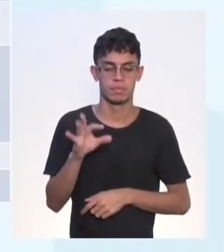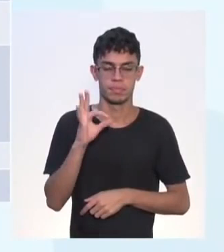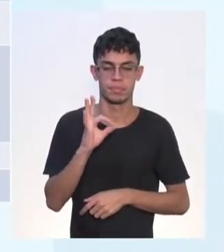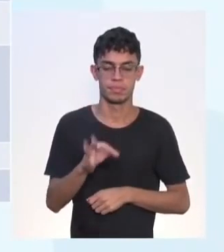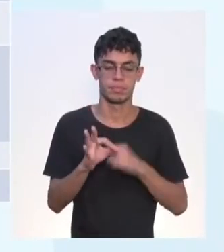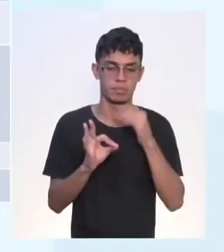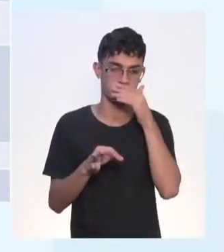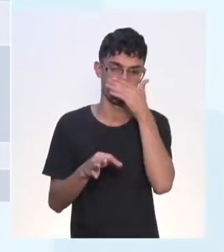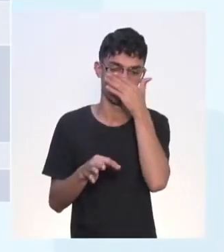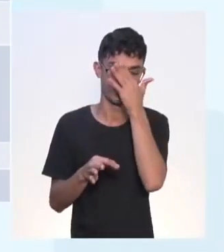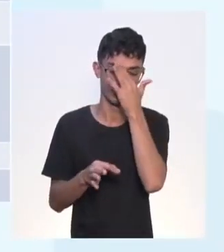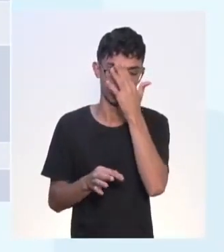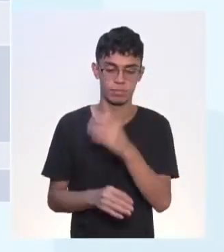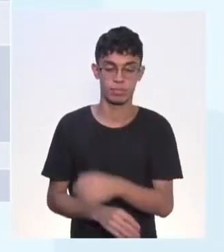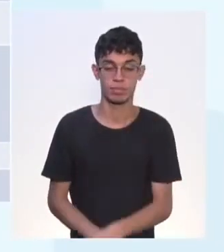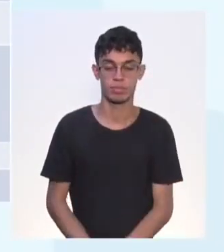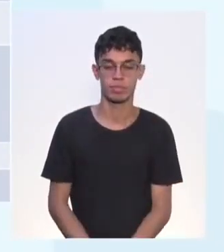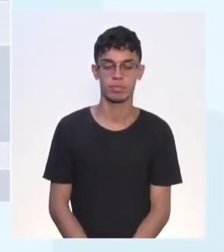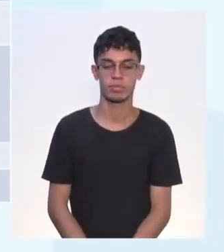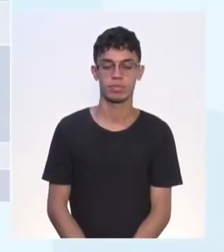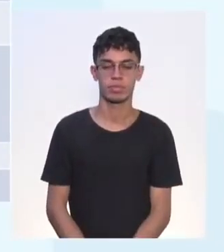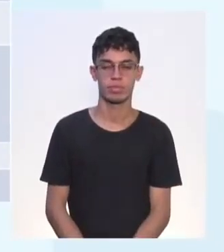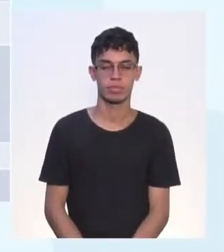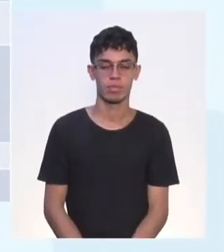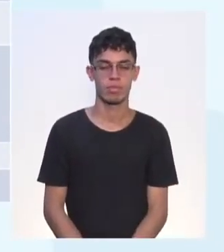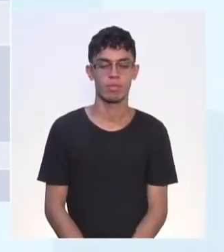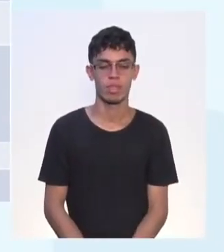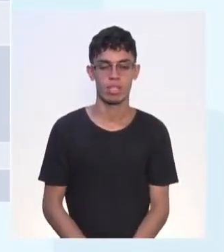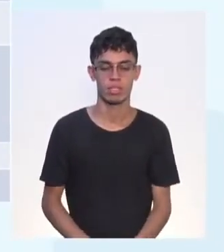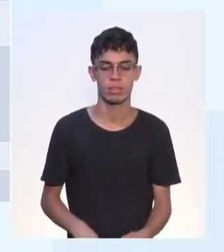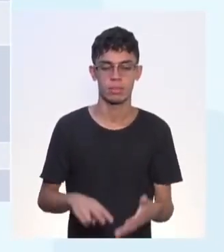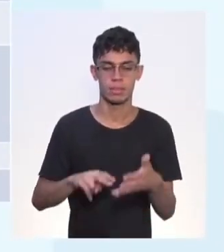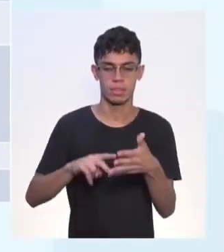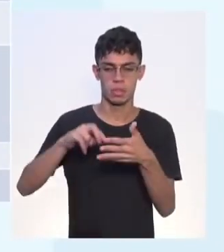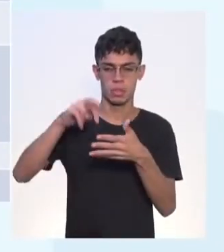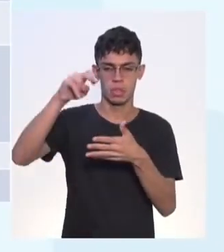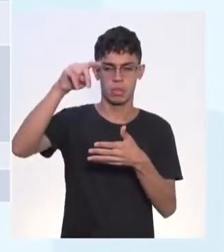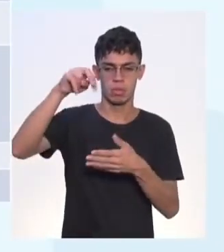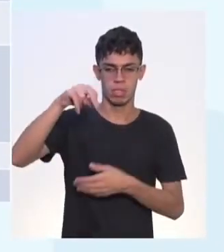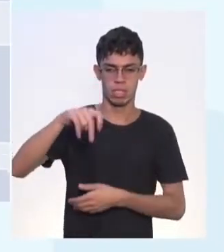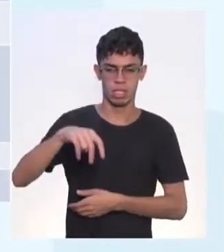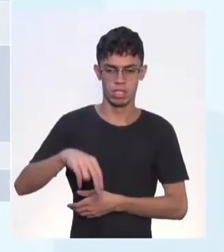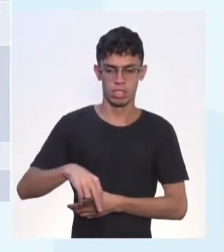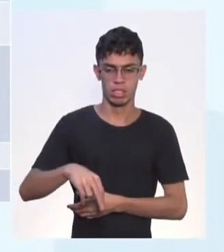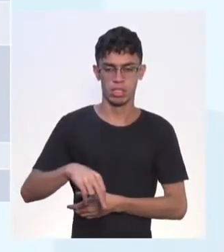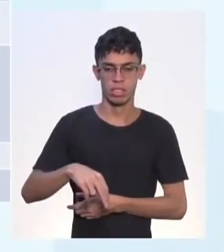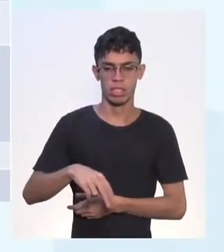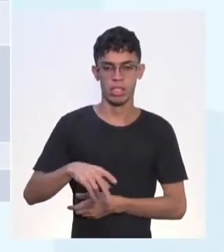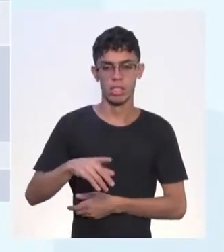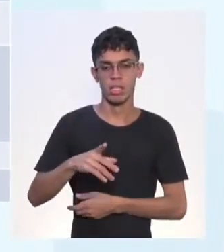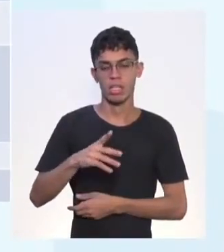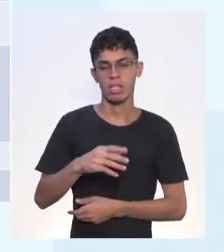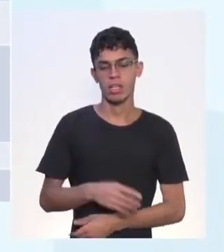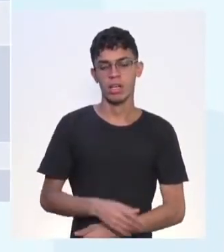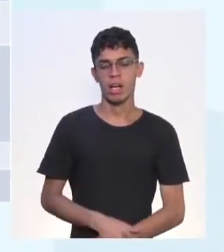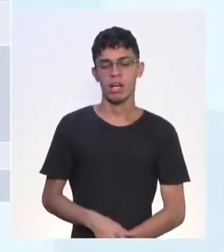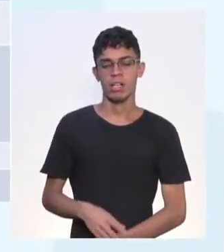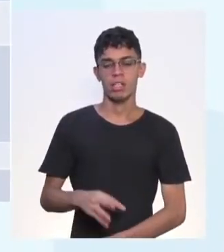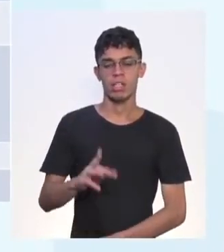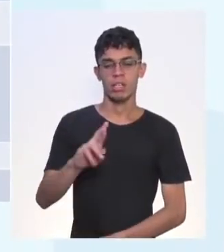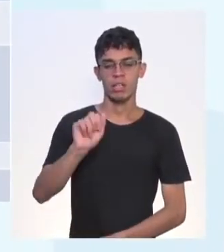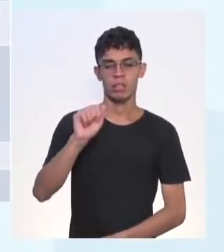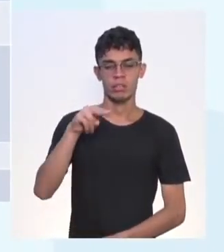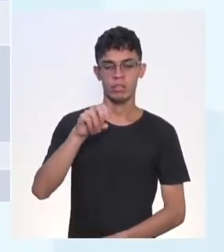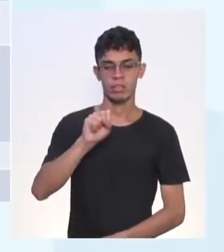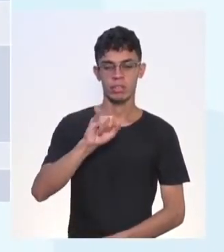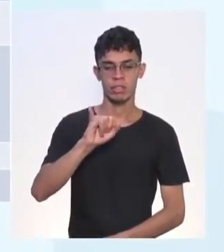acertou, ok? Só voltando ali, Mauro, no sobem, desce, eu não me atentei. Você falou que era transitivo ou intransitivo? Porque os